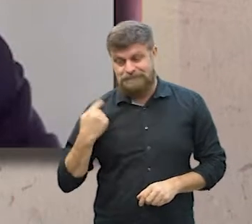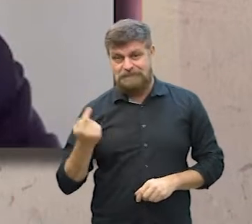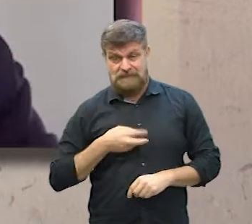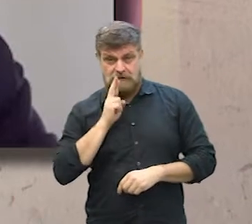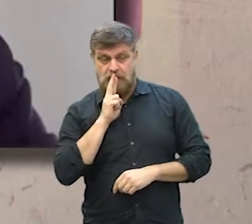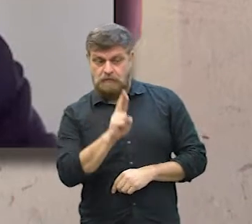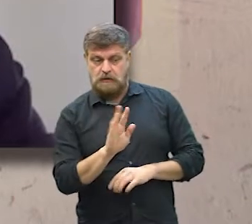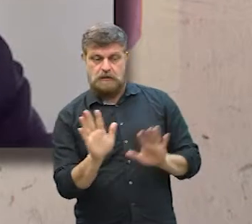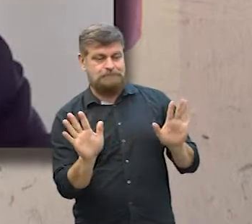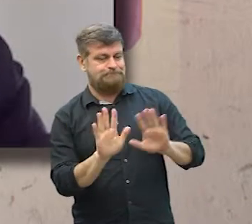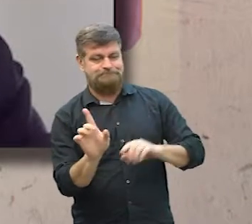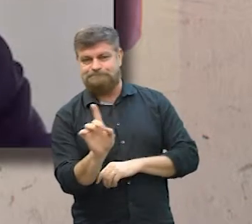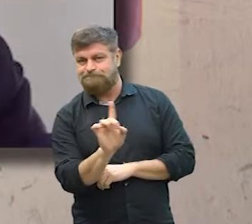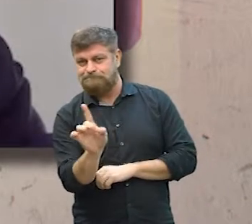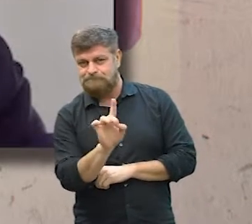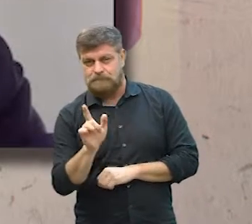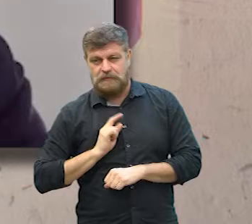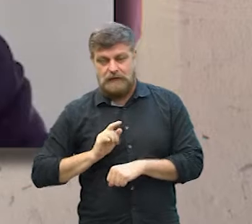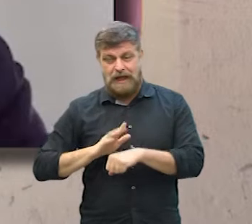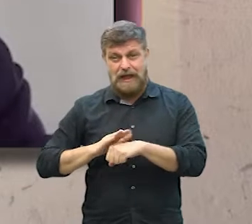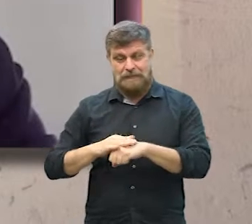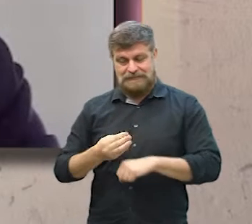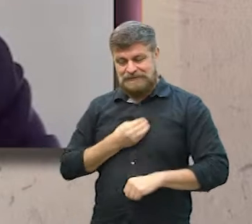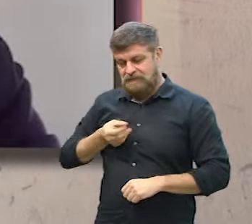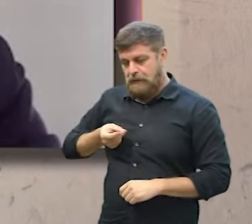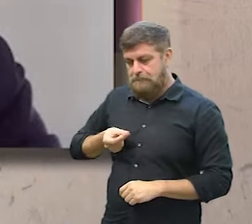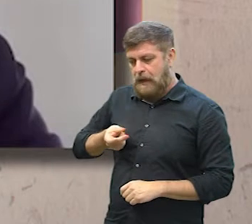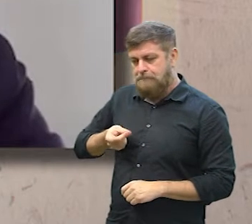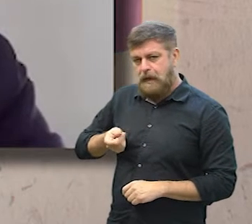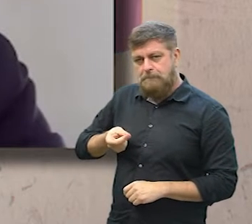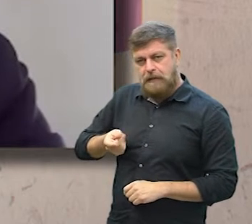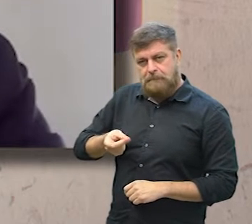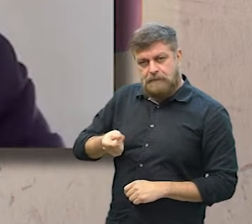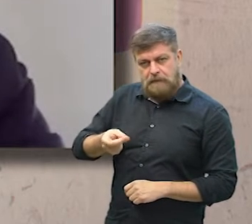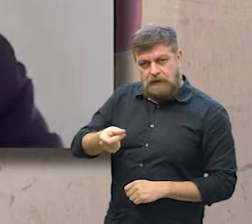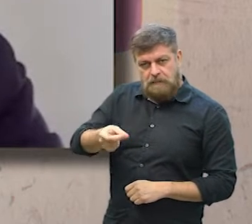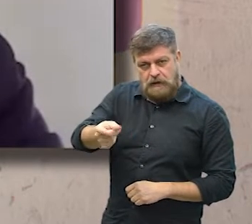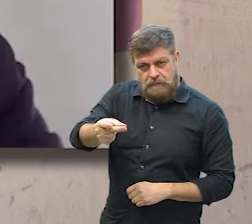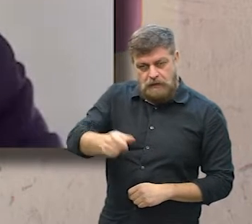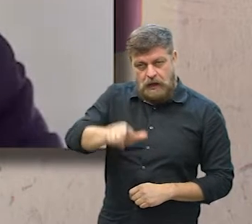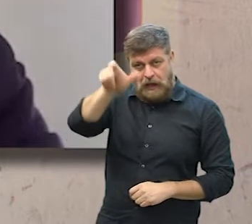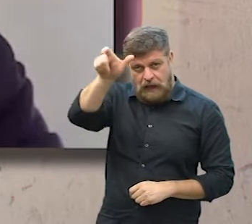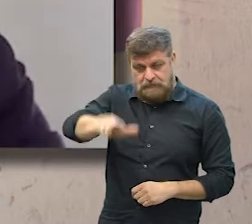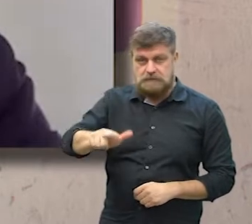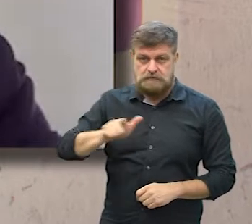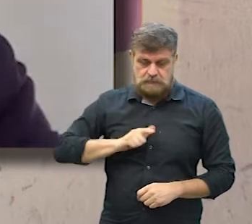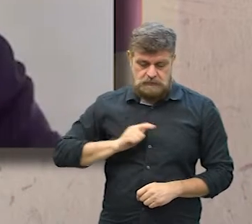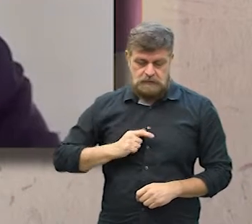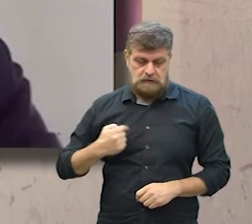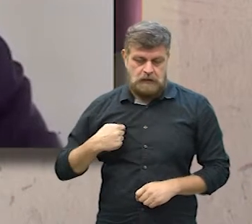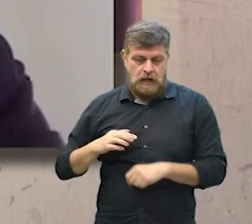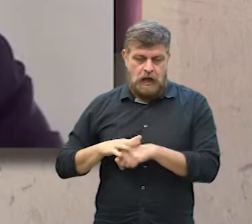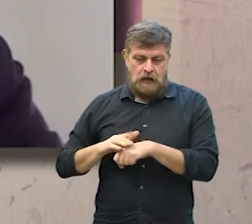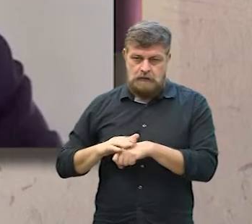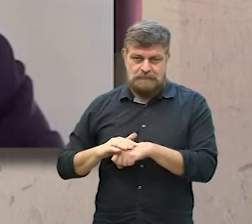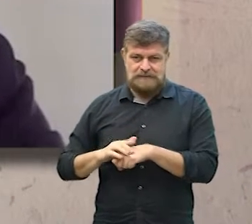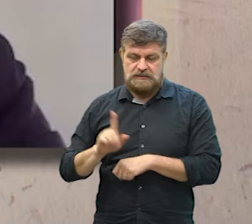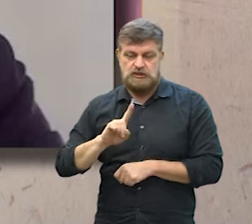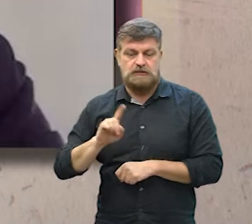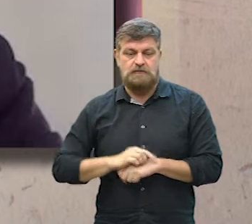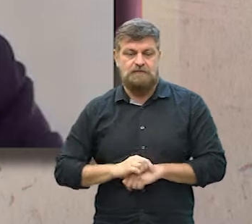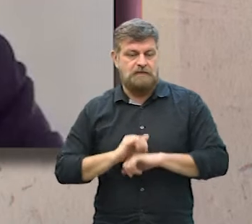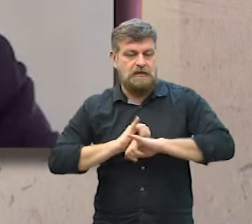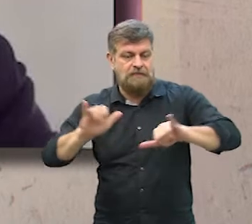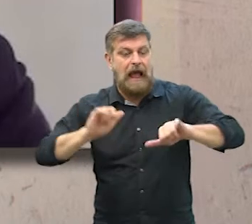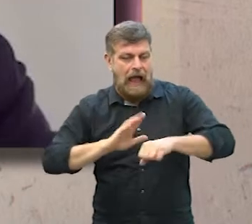falar, e ter muito cuidado, falar que não, pelo sentido que é uma doença crônica, que a pessoa tem essa tendência e depois desenvolve essa inflamação, então a